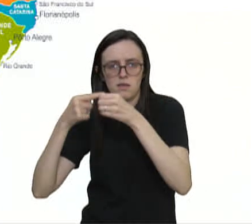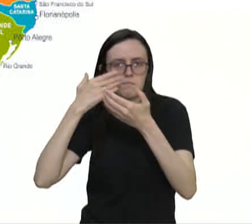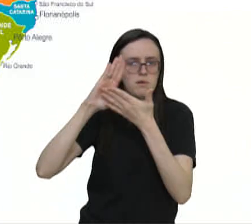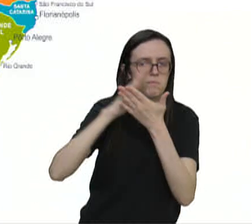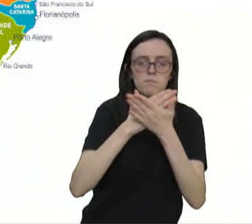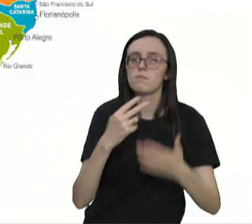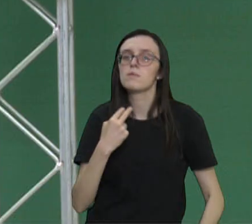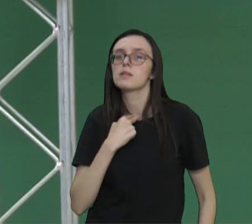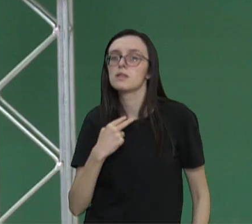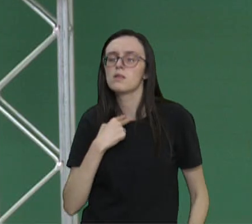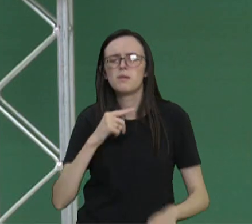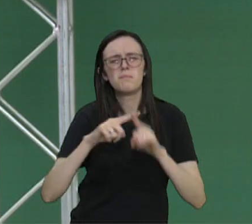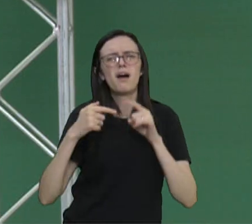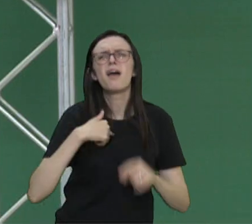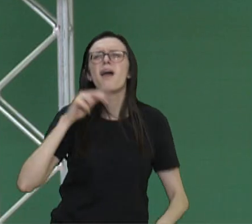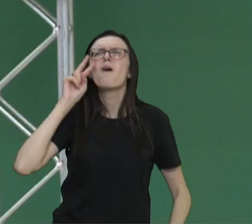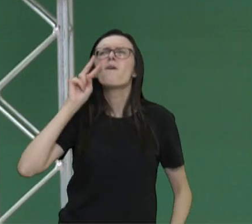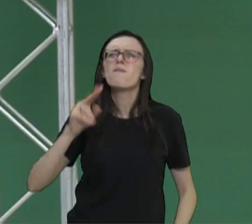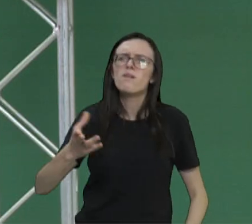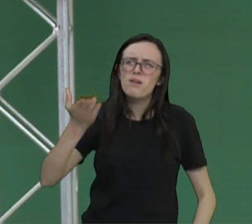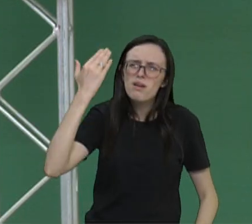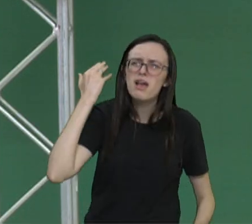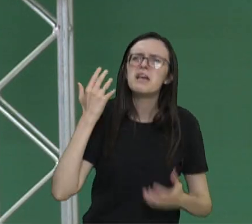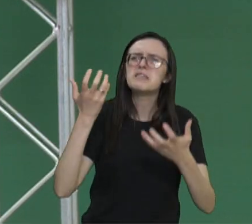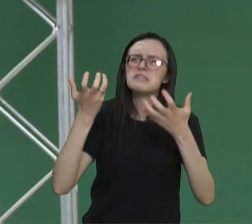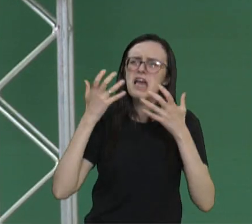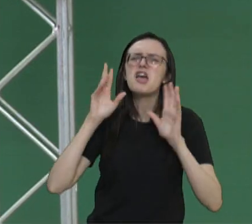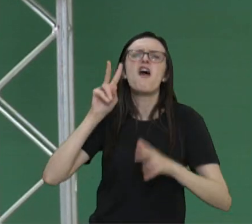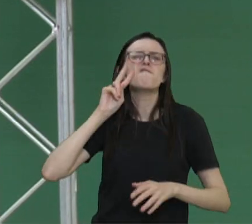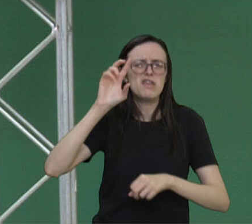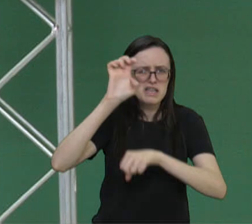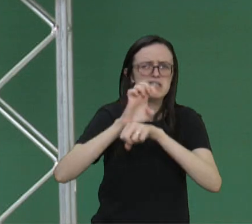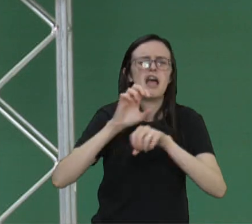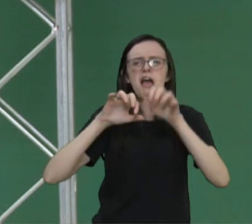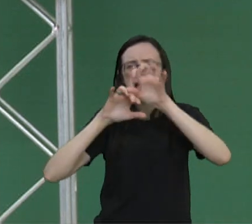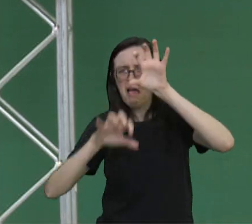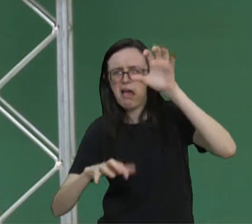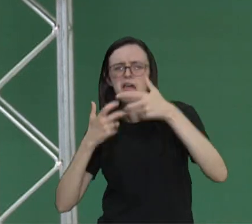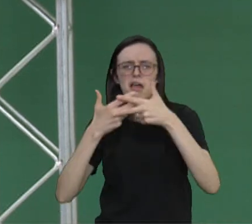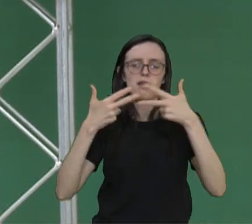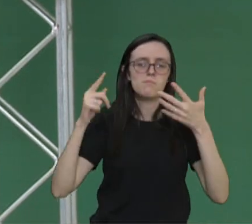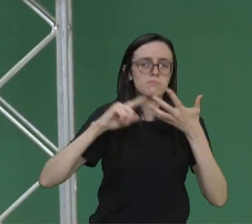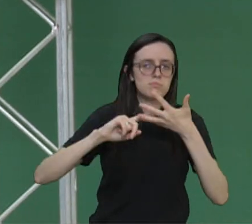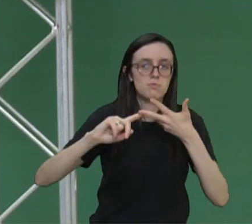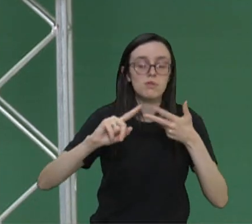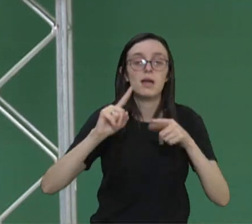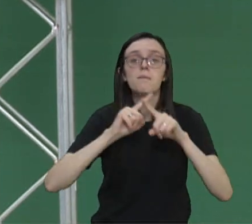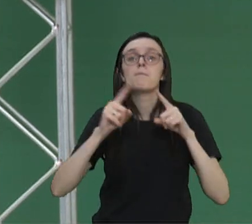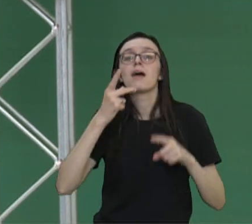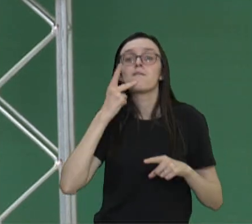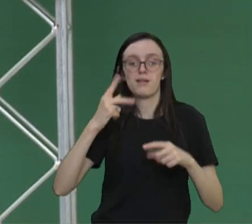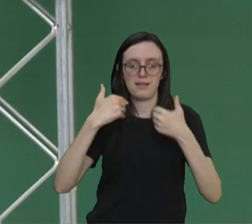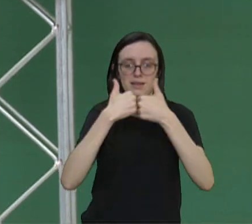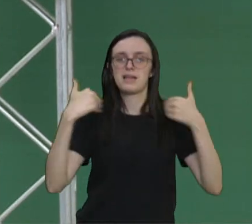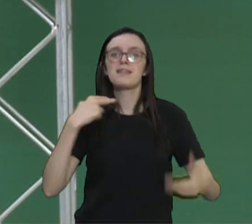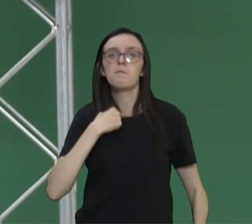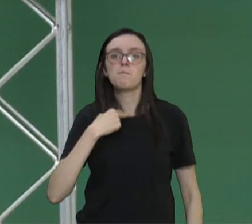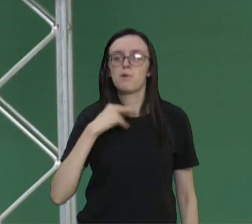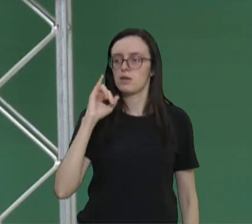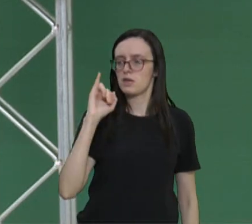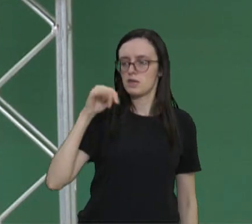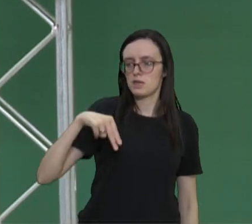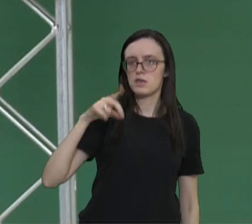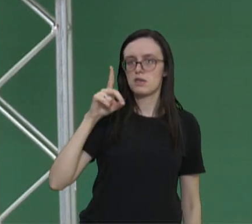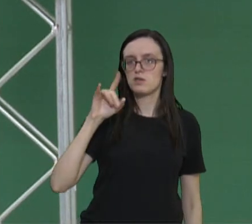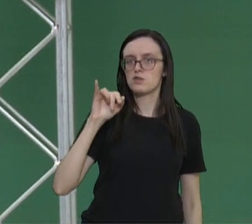dividir, mas eu vi uma vez que um estado queria se dividir em dois. Então, quando fala indissolúvel, quer dizer